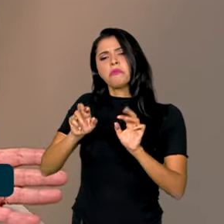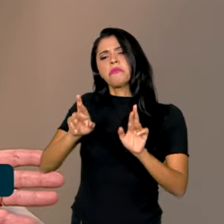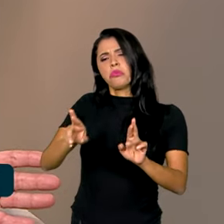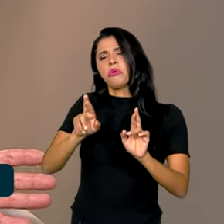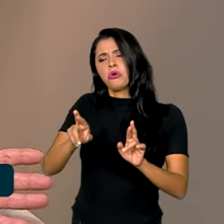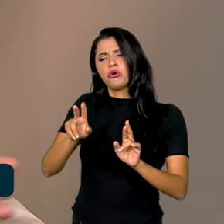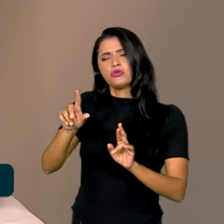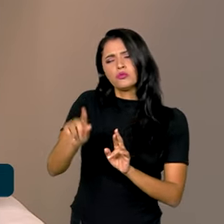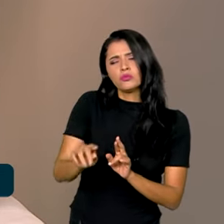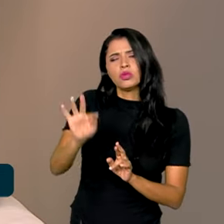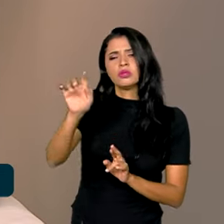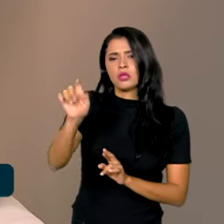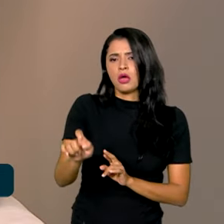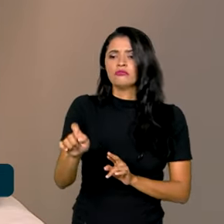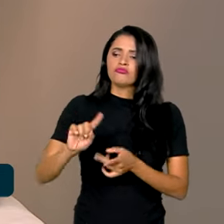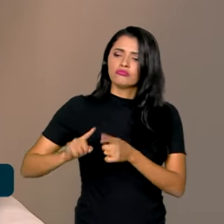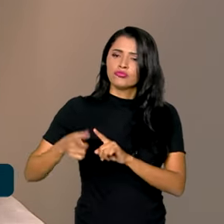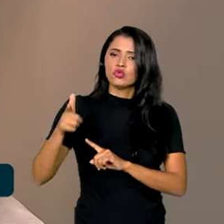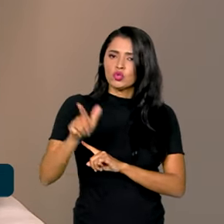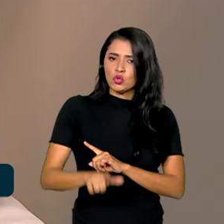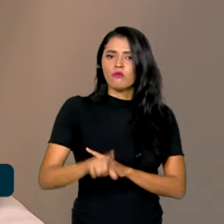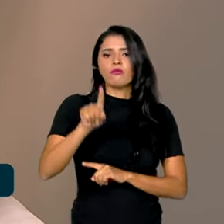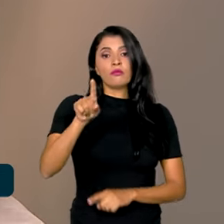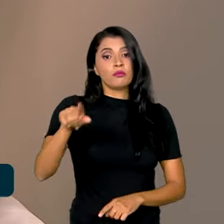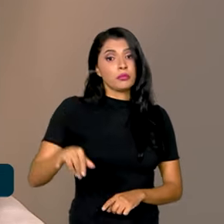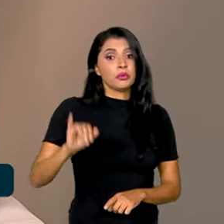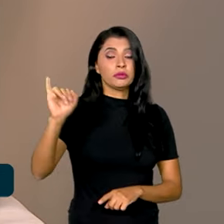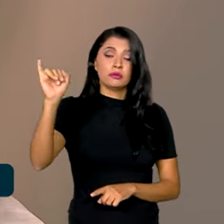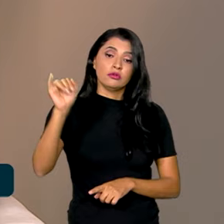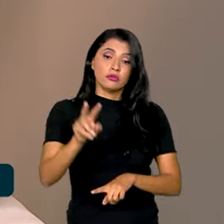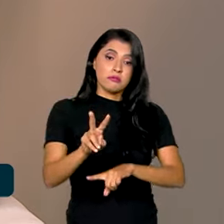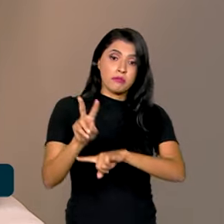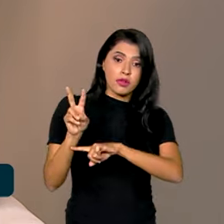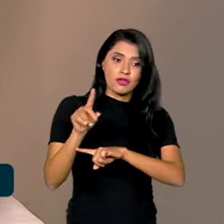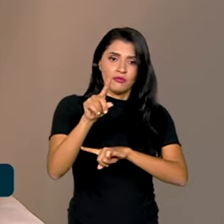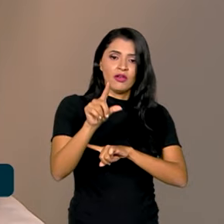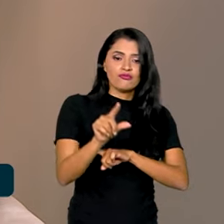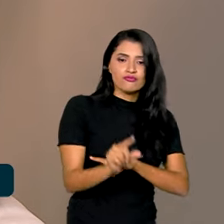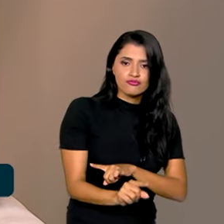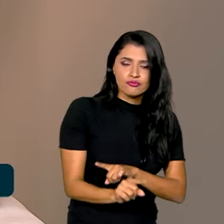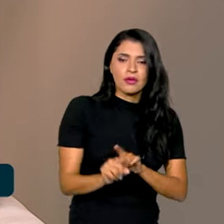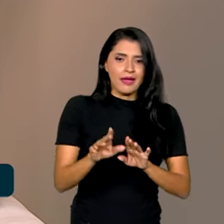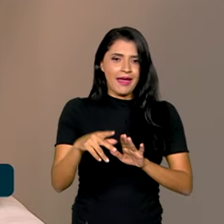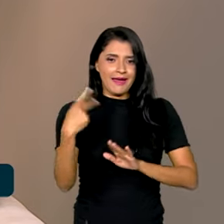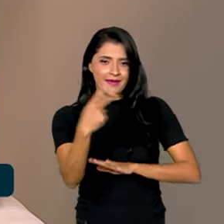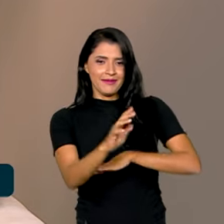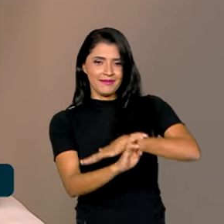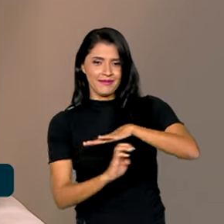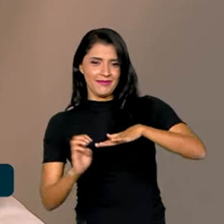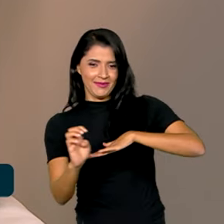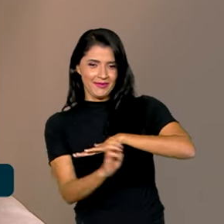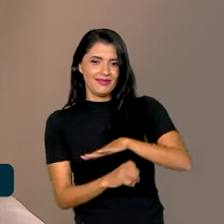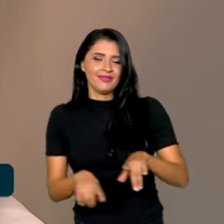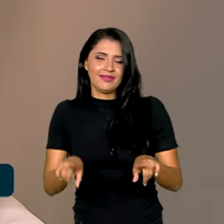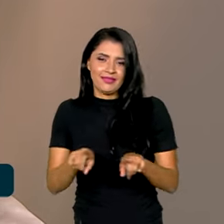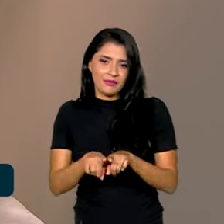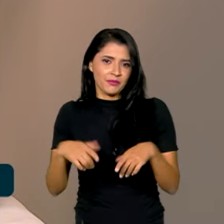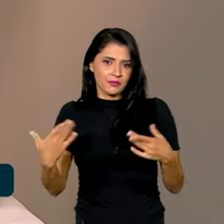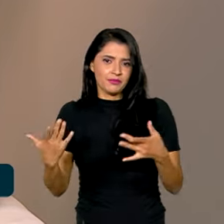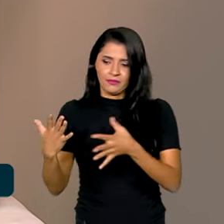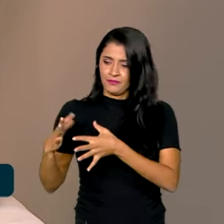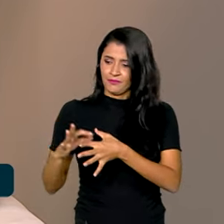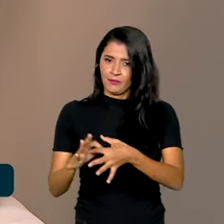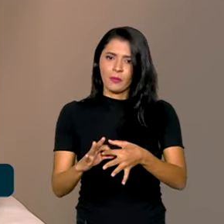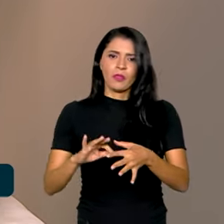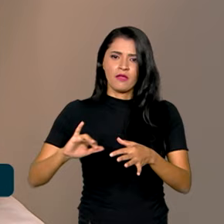uma taxa menor. Então isso é fundamental, que os empréstimos, financiamentos vão cair, sobretudo para as empresas. Porque também, num cenário de